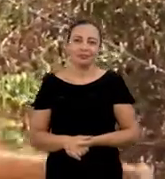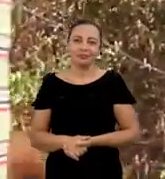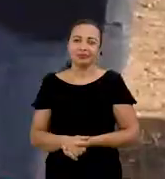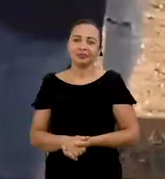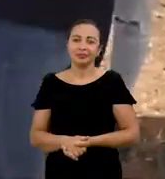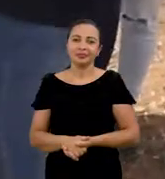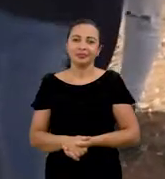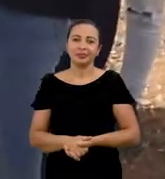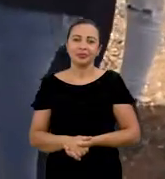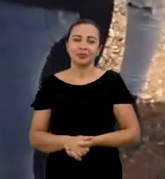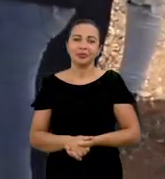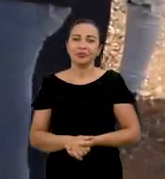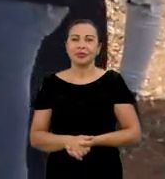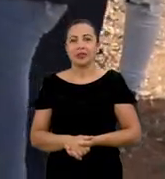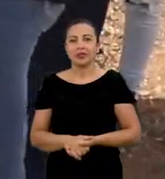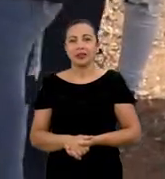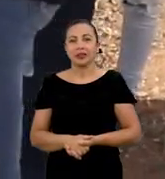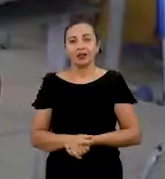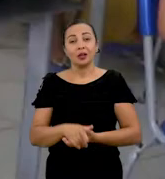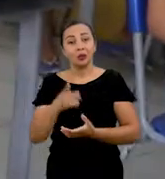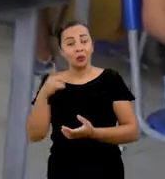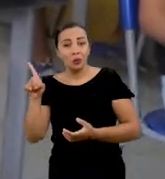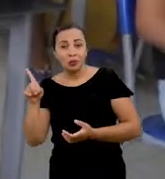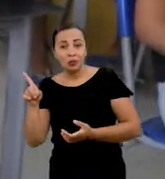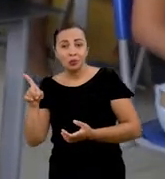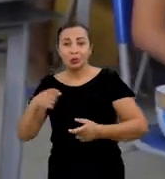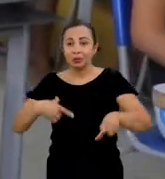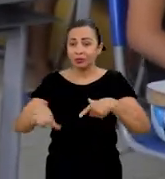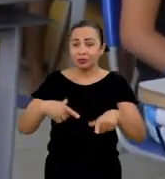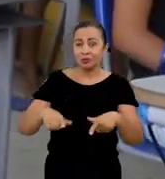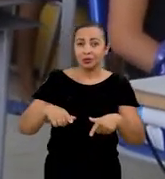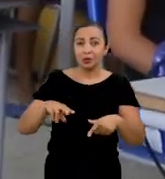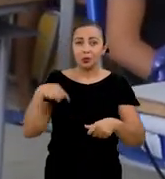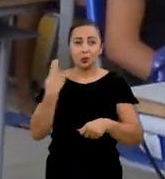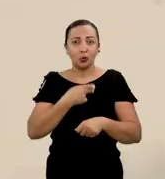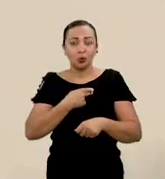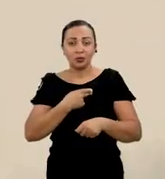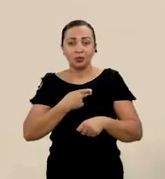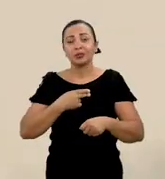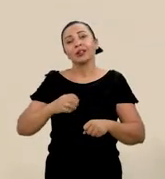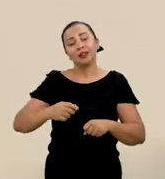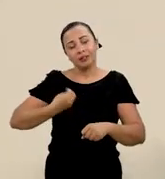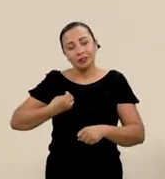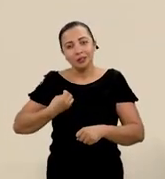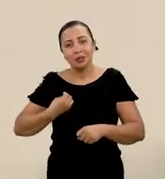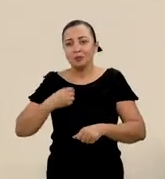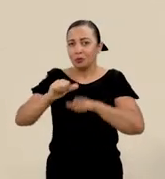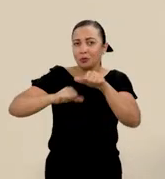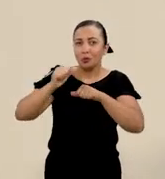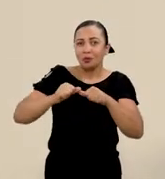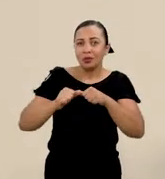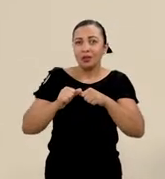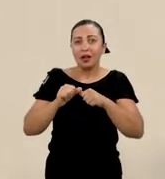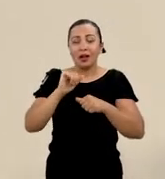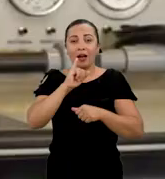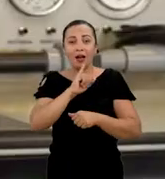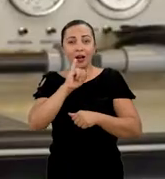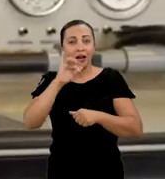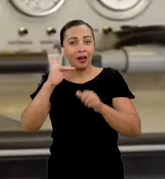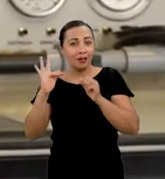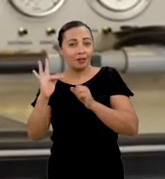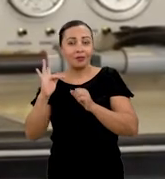E aí Oi e o ultrassom que nós estamos desenvolvendo é um programa if mais